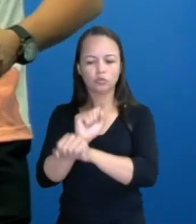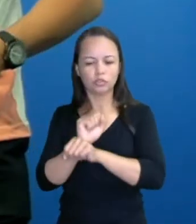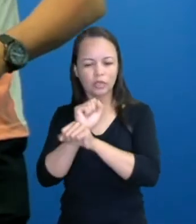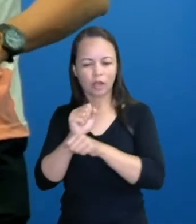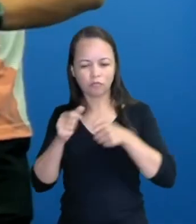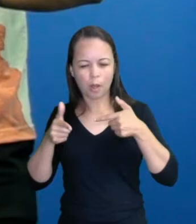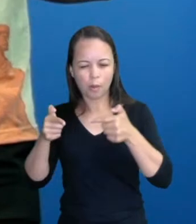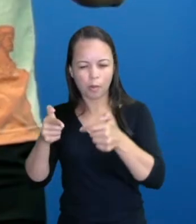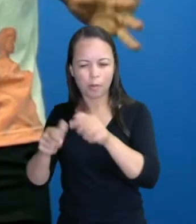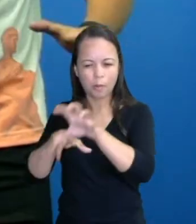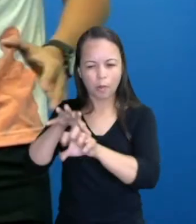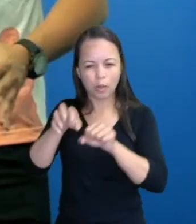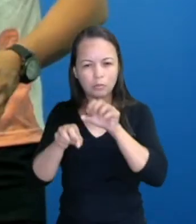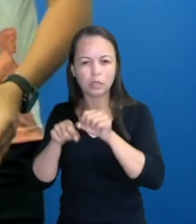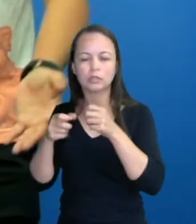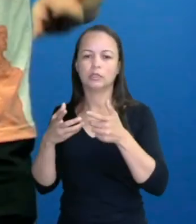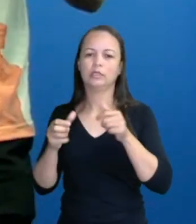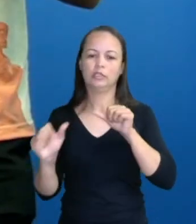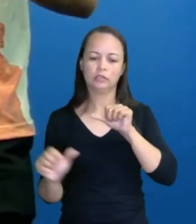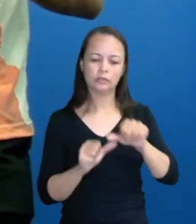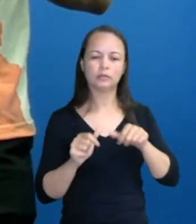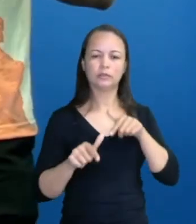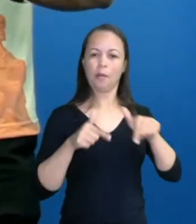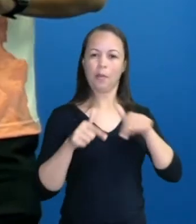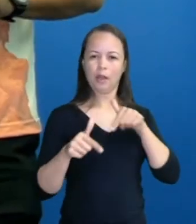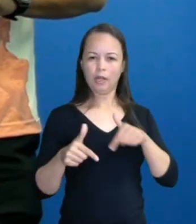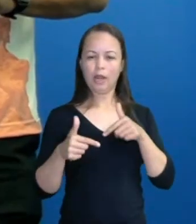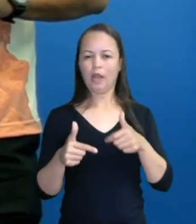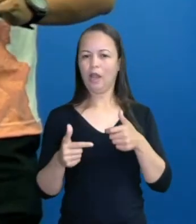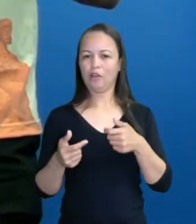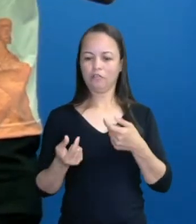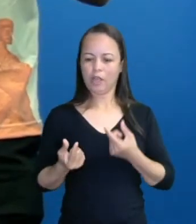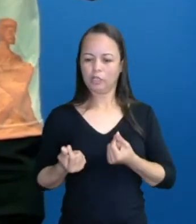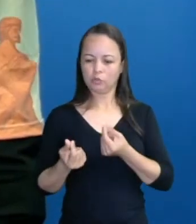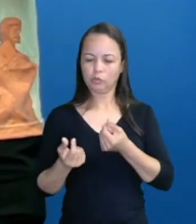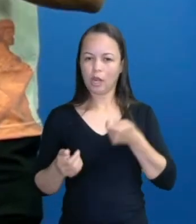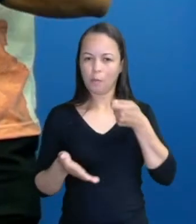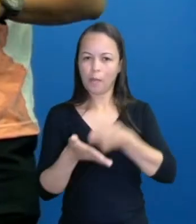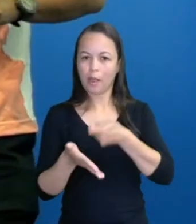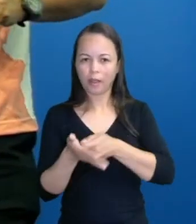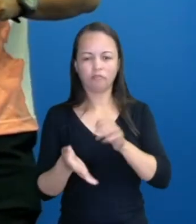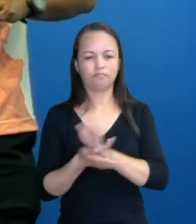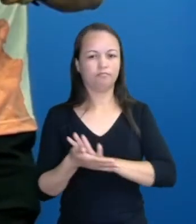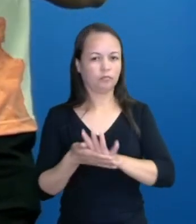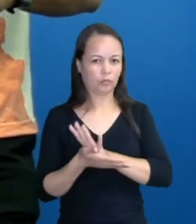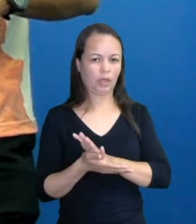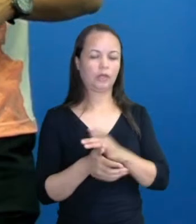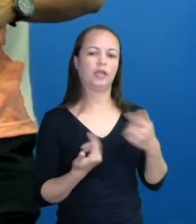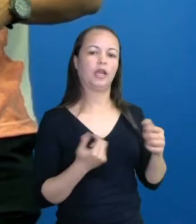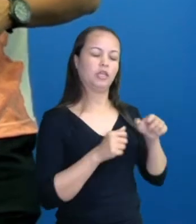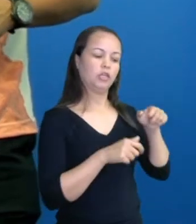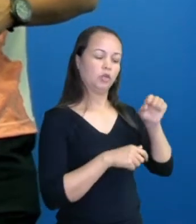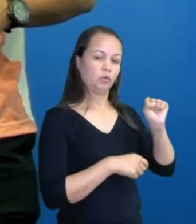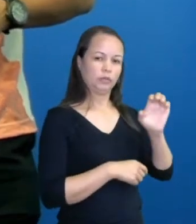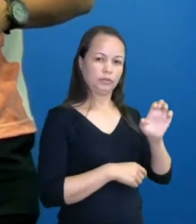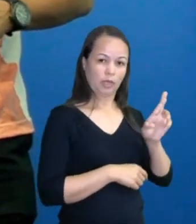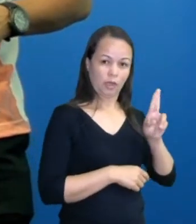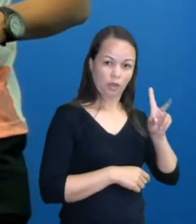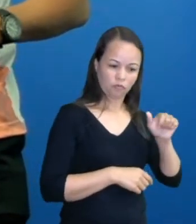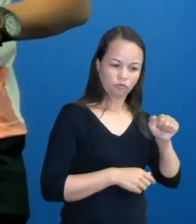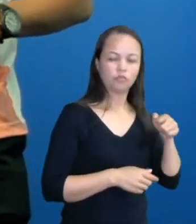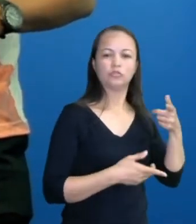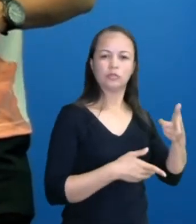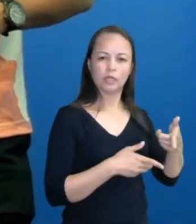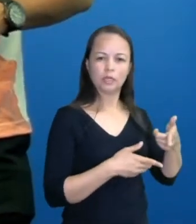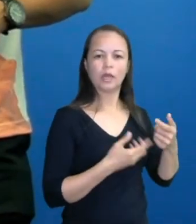para o senhor totalmente sem nada em troca, enquanto que os servos tinham algo em troca, mas a relação vocês vão ver que era bem injusta entre